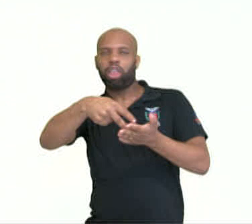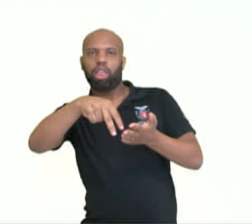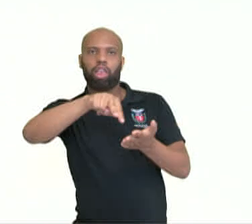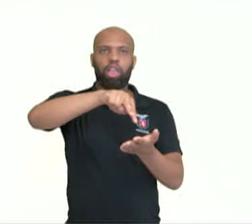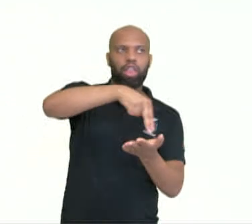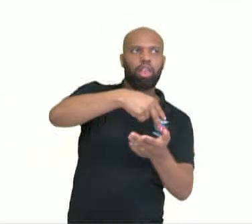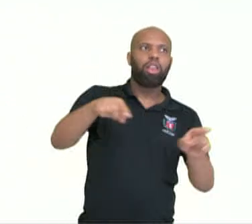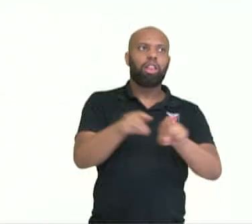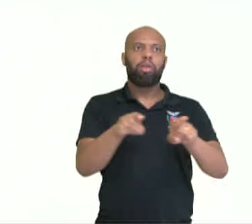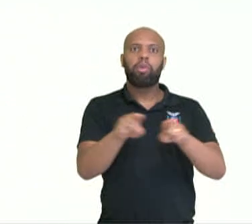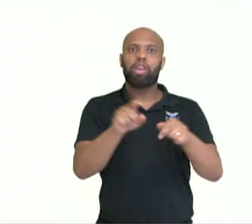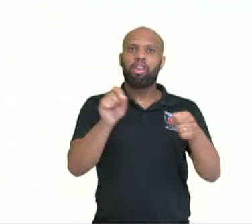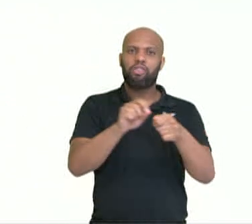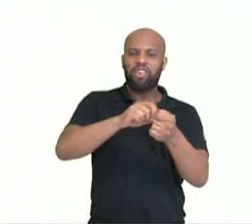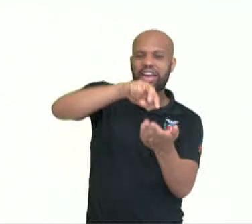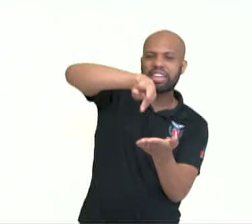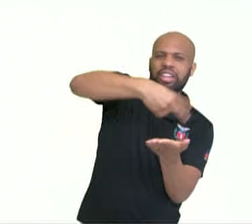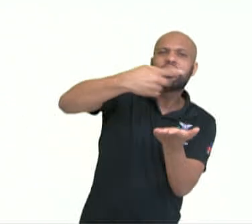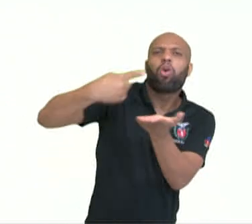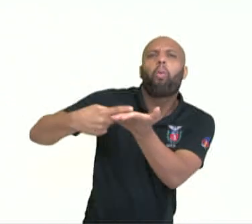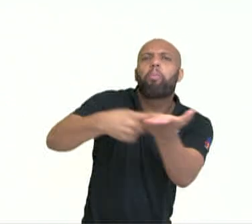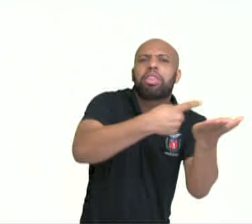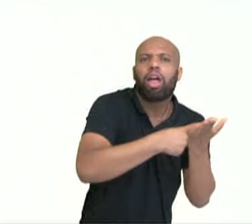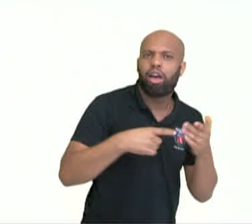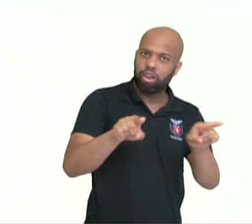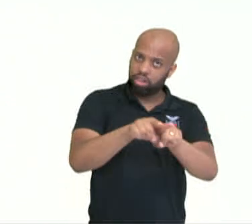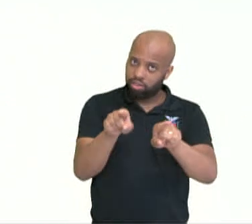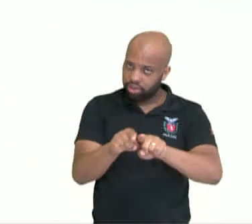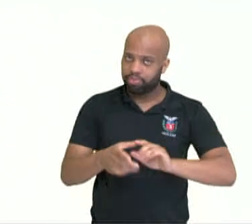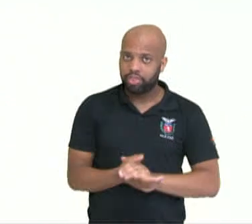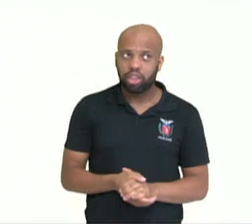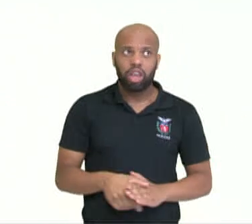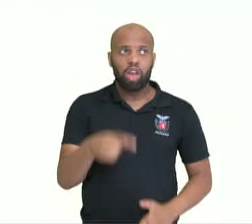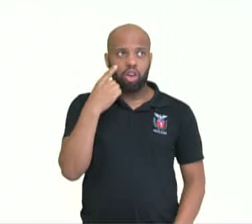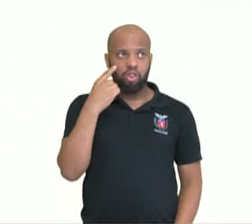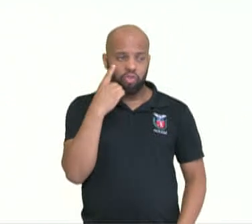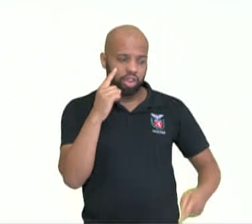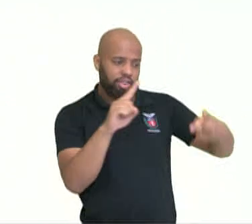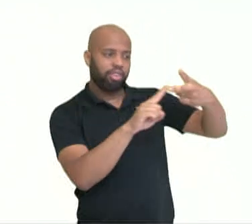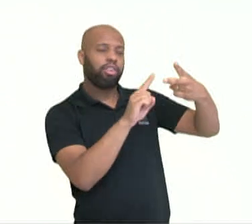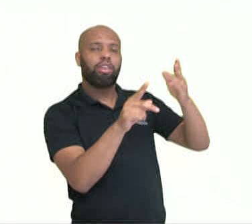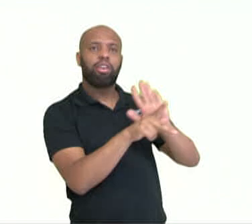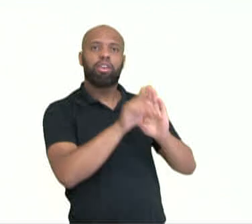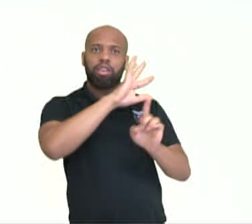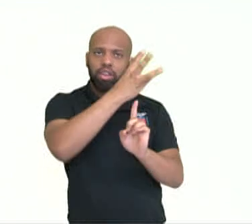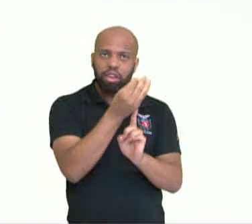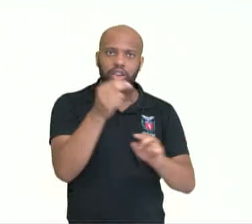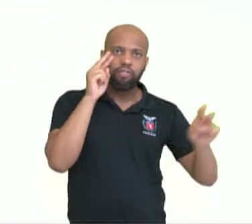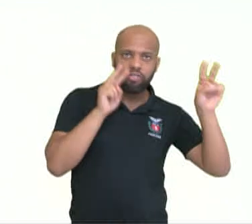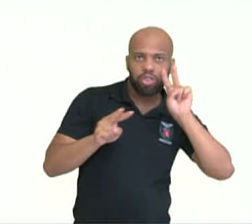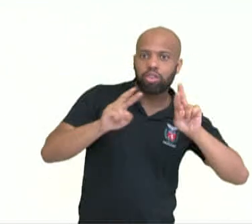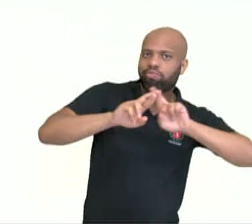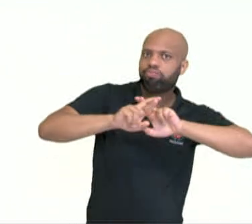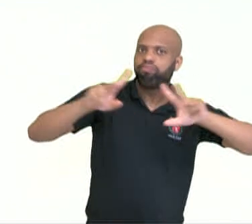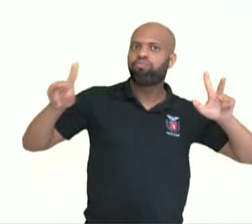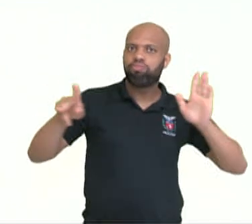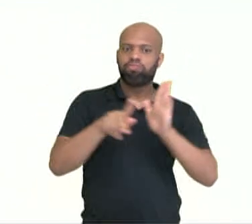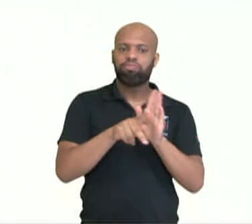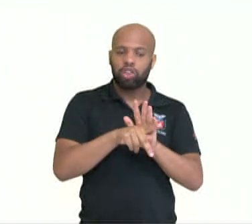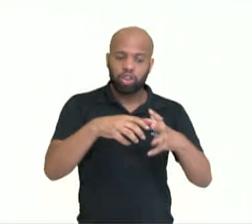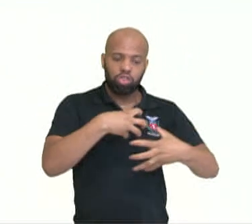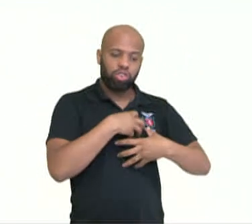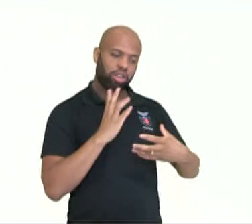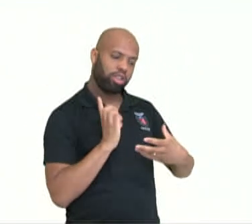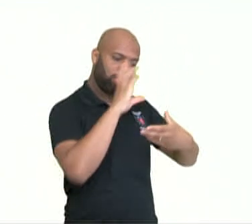planos, coreografia, rotação e formatação. Você viu que a composição das artes visuais, ela é totalmente diferenciada da